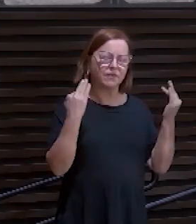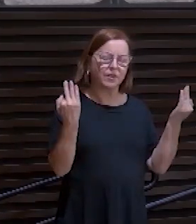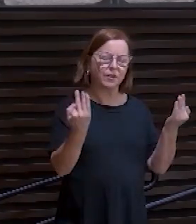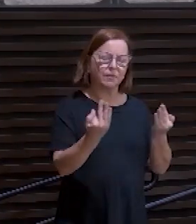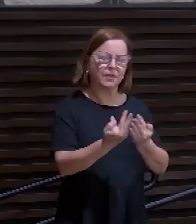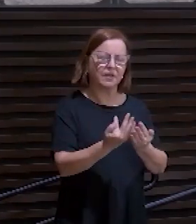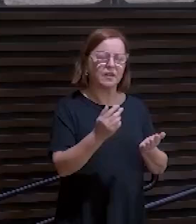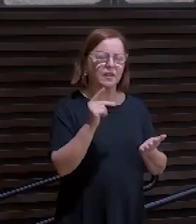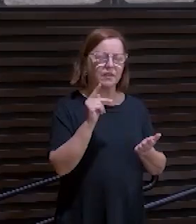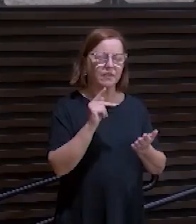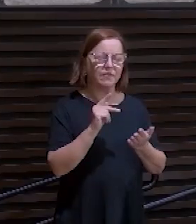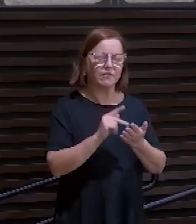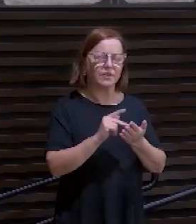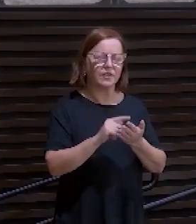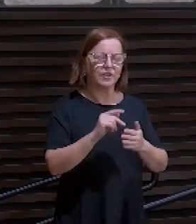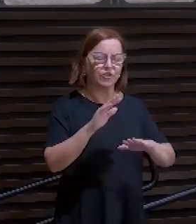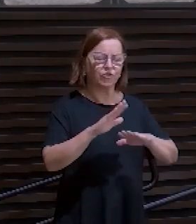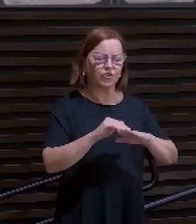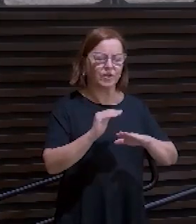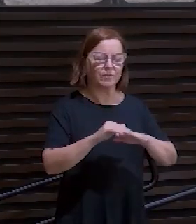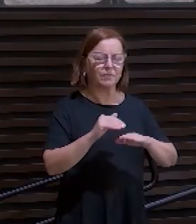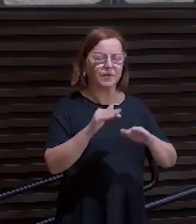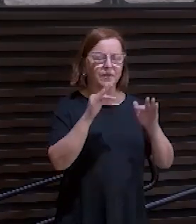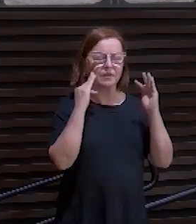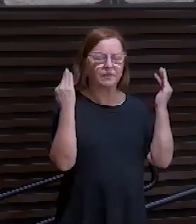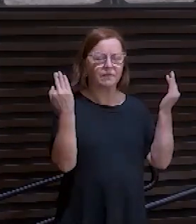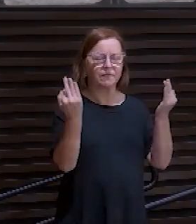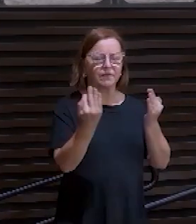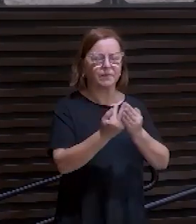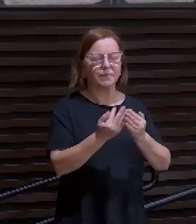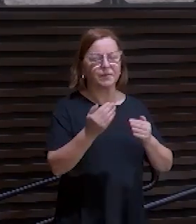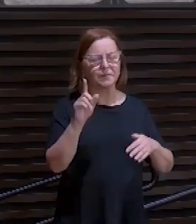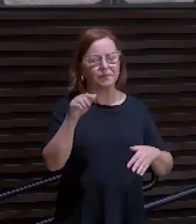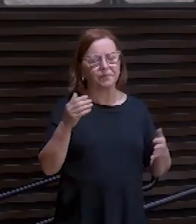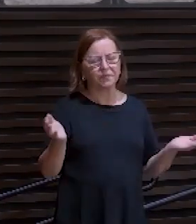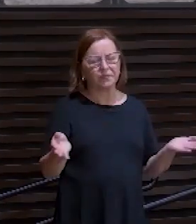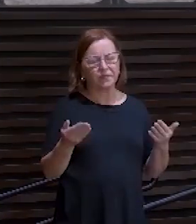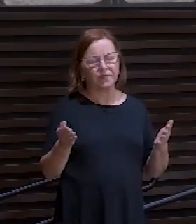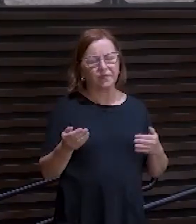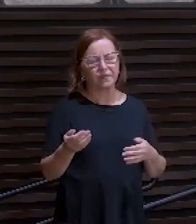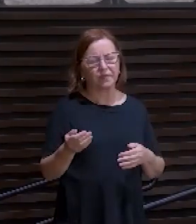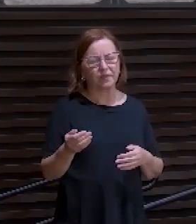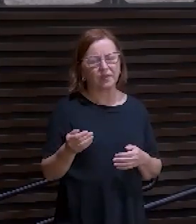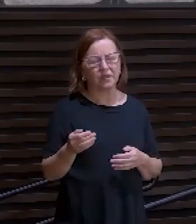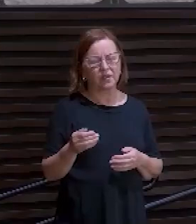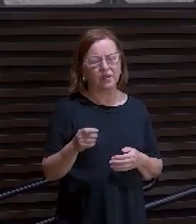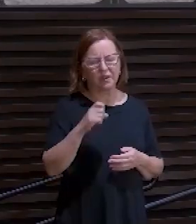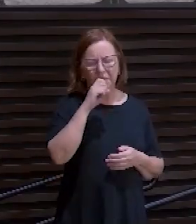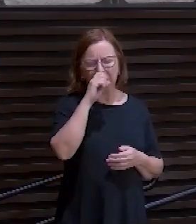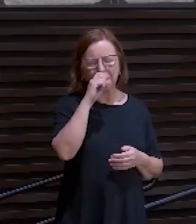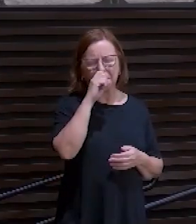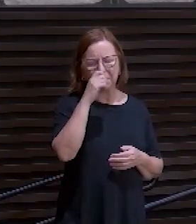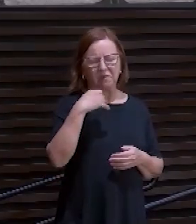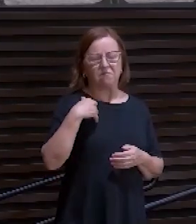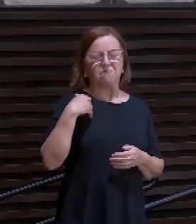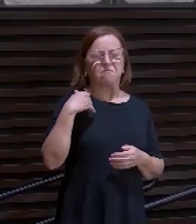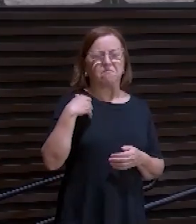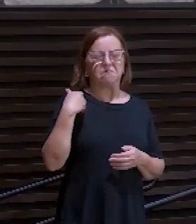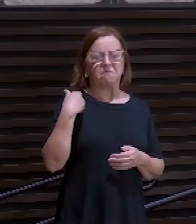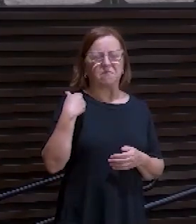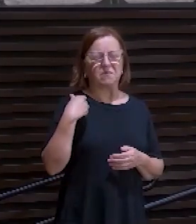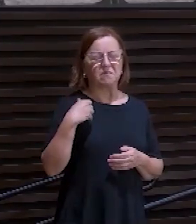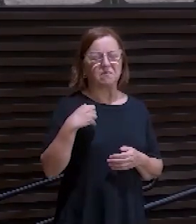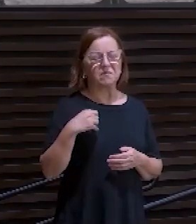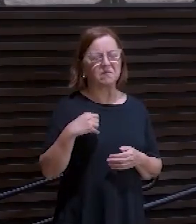vocação da família seja exaltada. Que o orgulho, que a soberba e todos